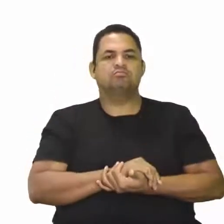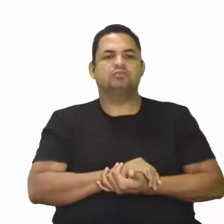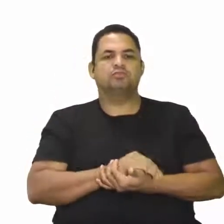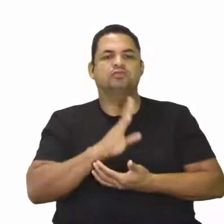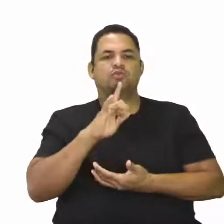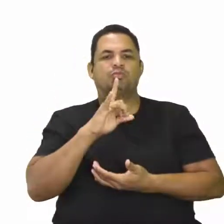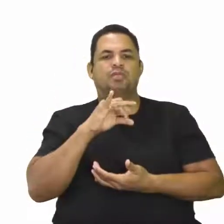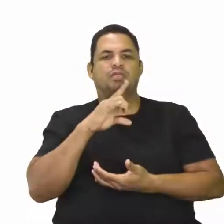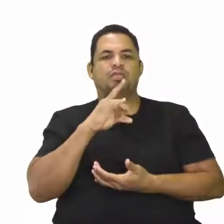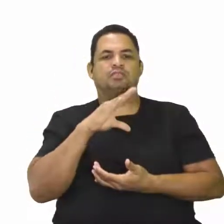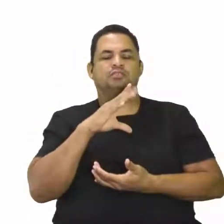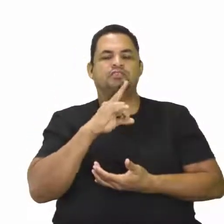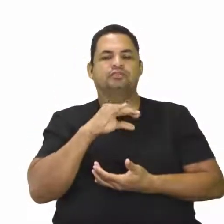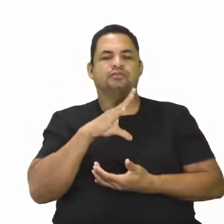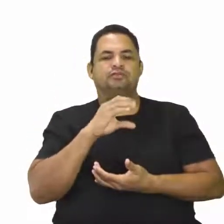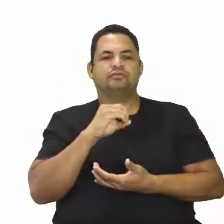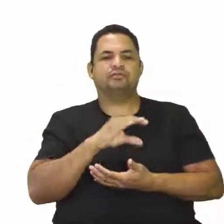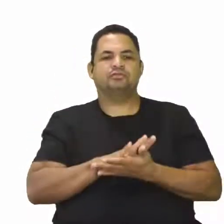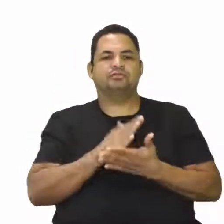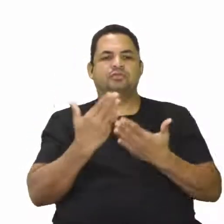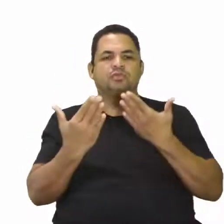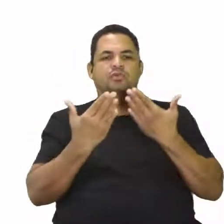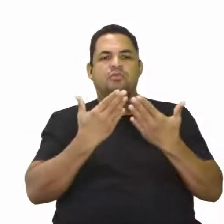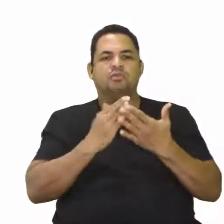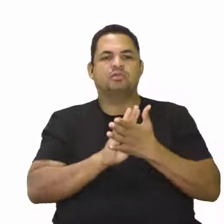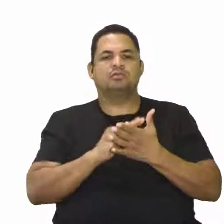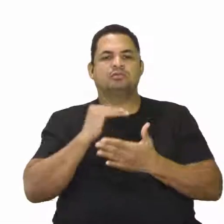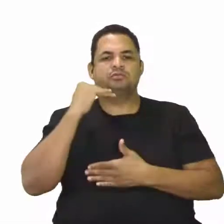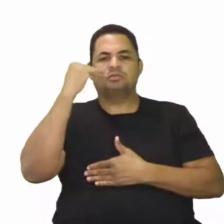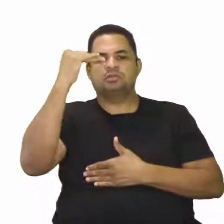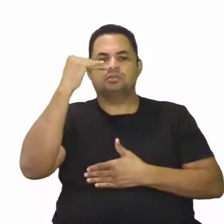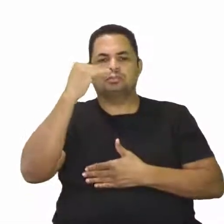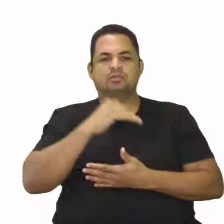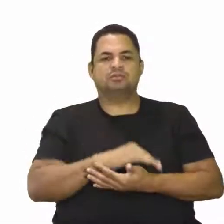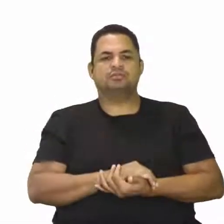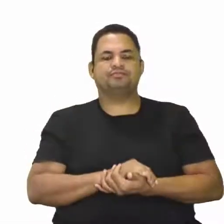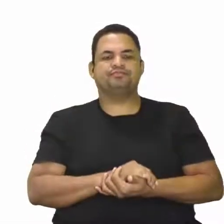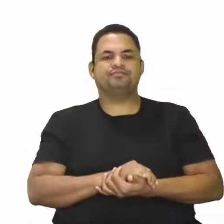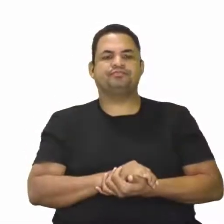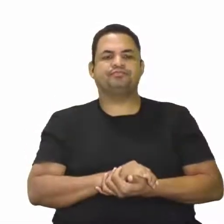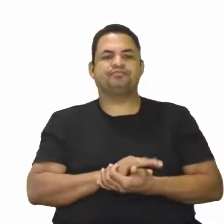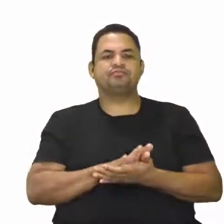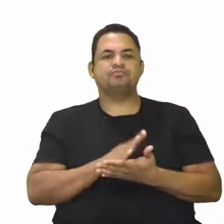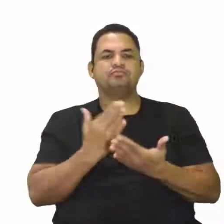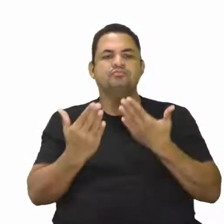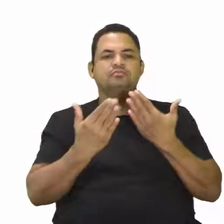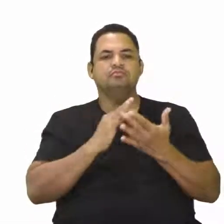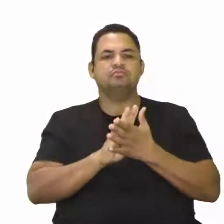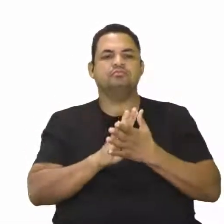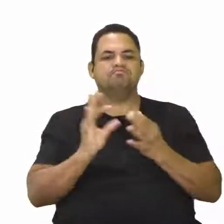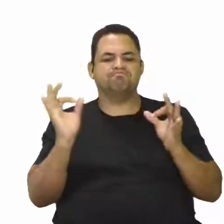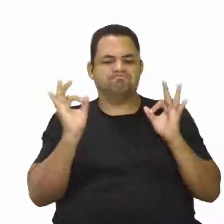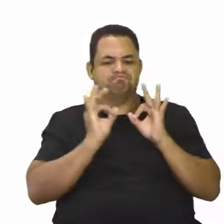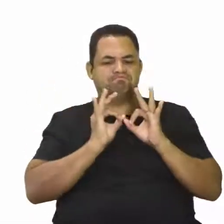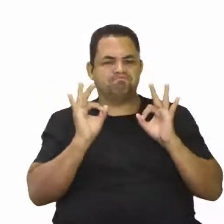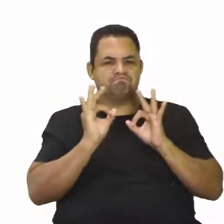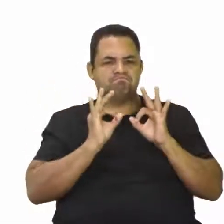superlativo, não é isso? Então, ele seria o quê? Comparativo de superioridade? Comparativo de